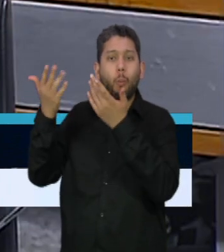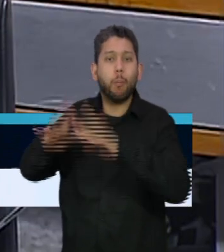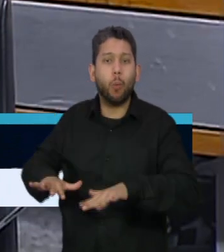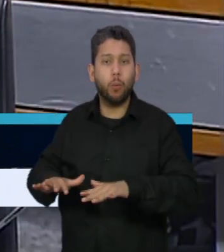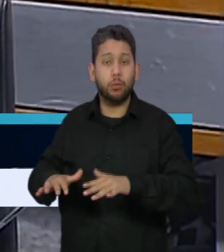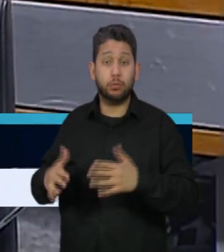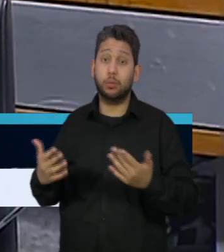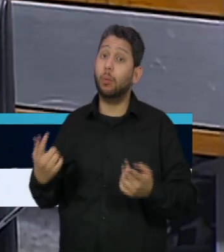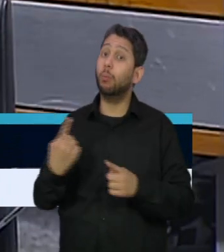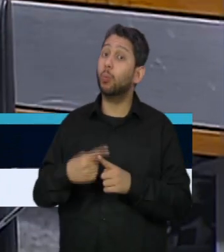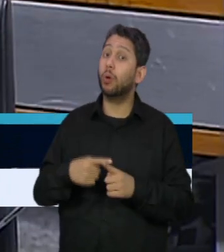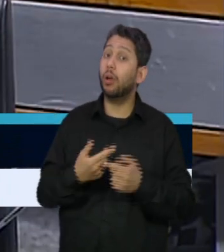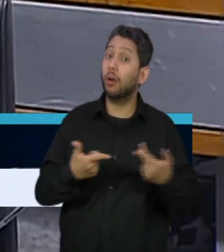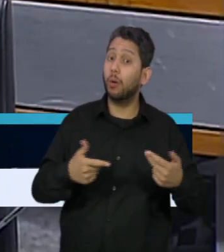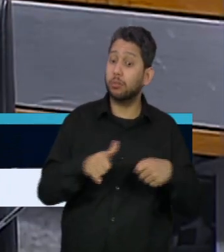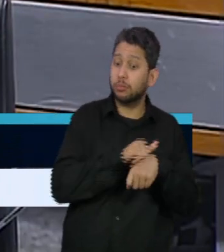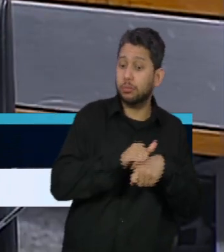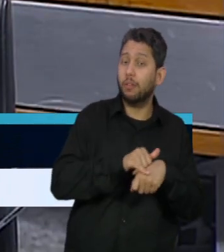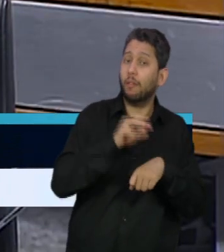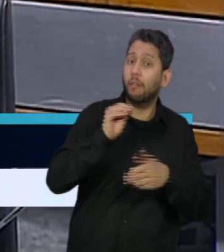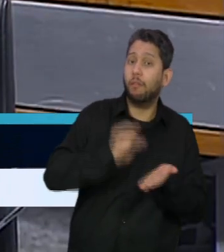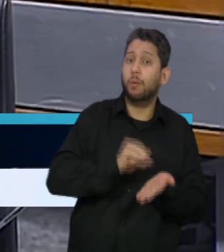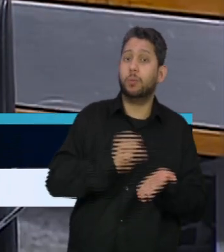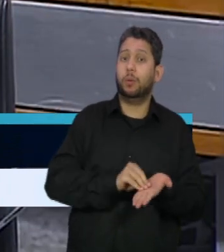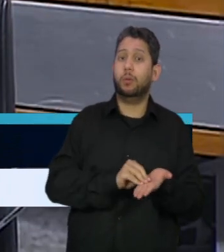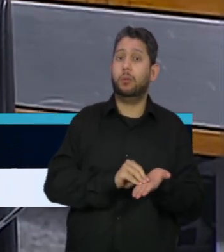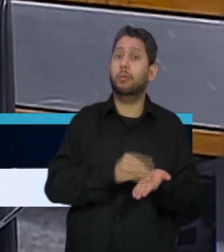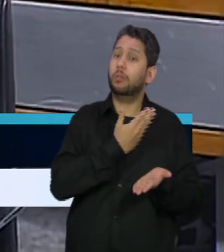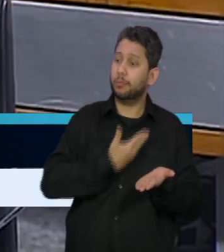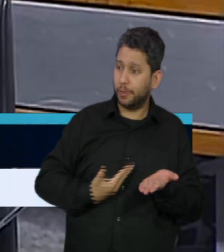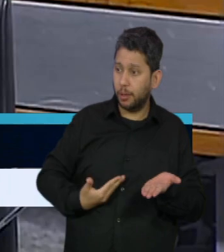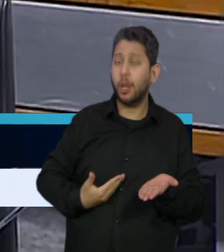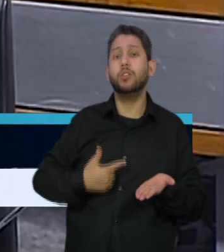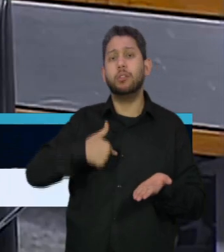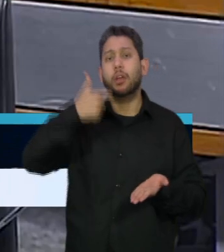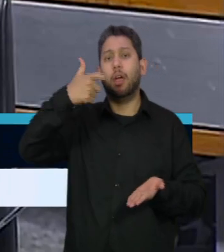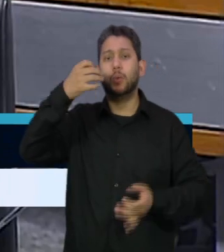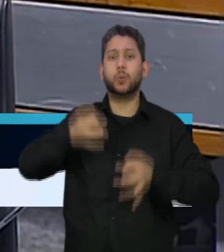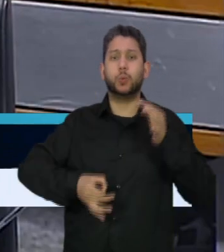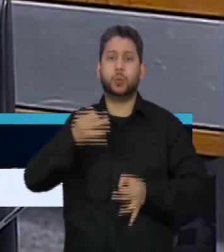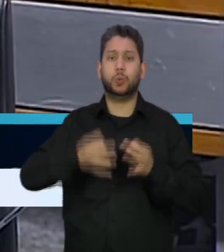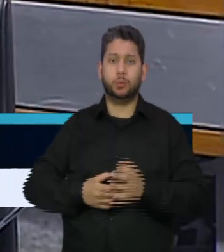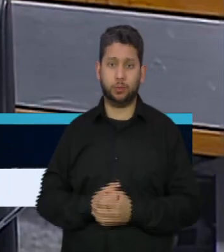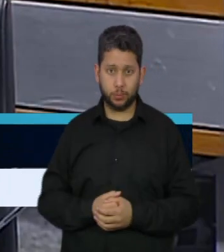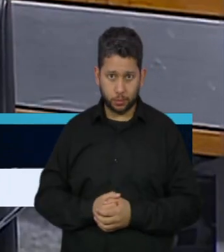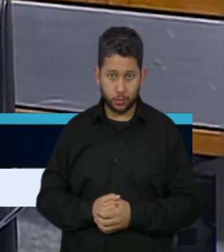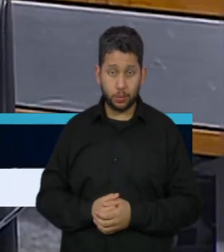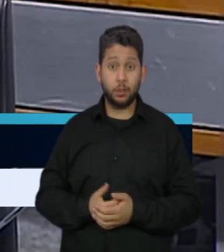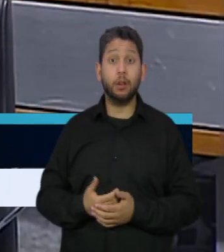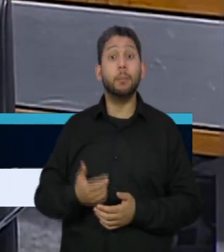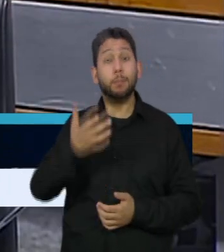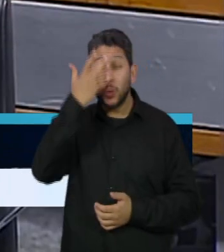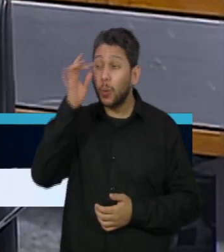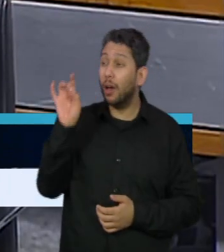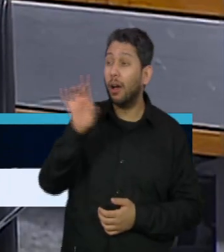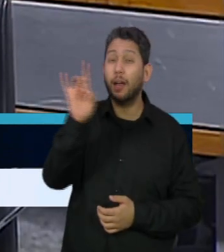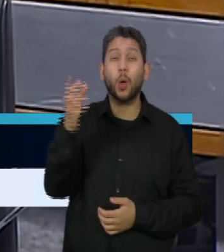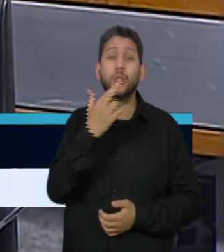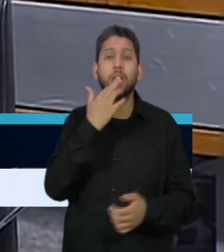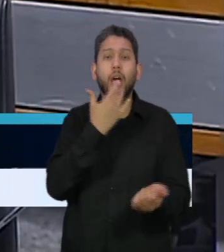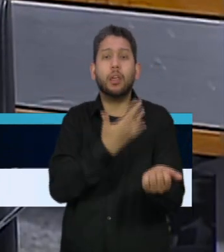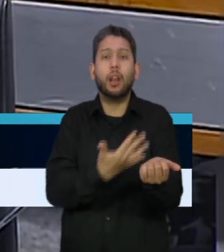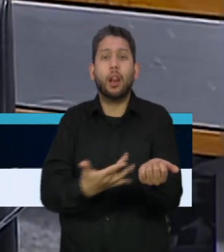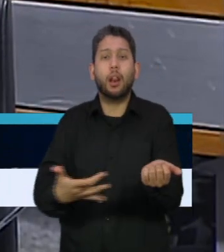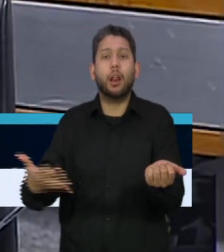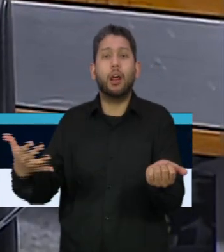Encerradas por negligências, por tantas negligências, e nós queremos justiça. O sangue dessas mais de 600